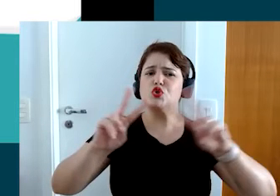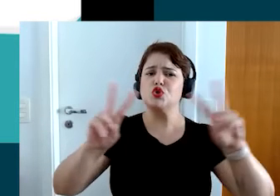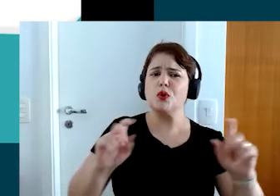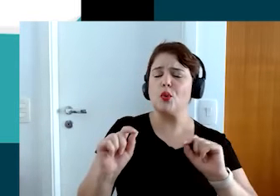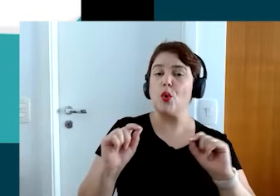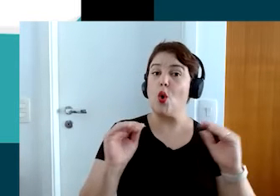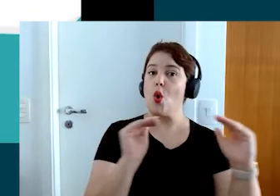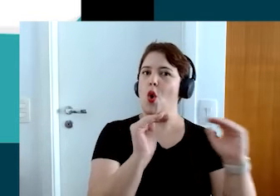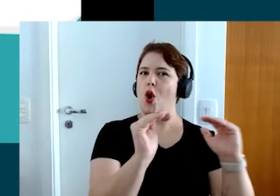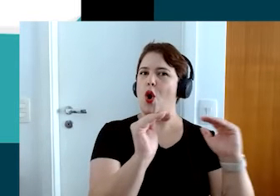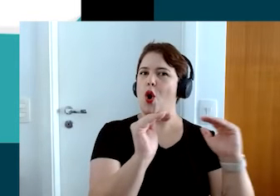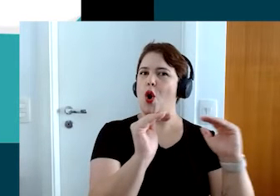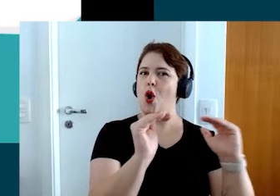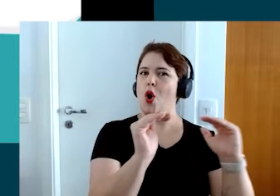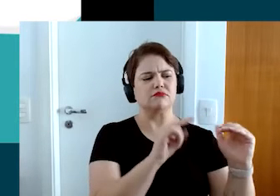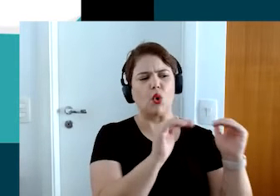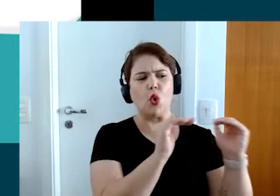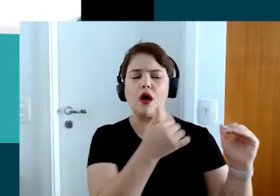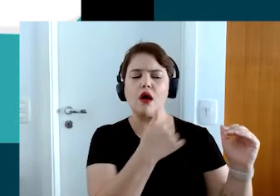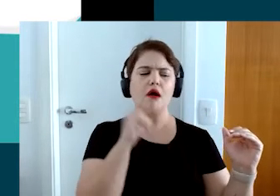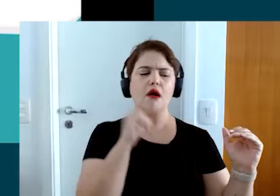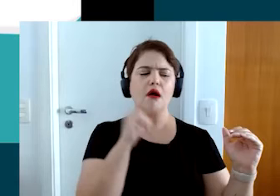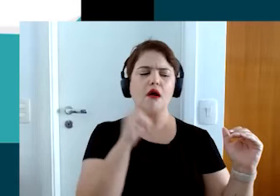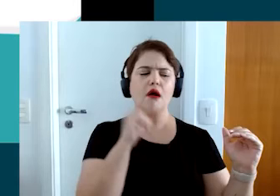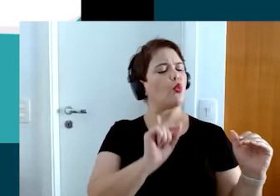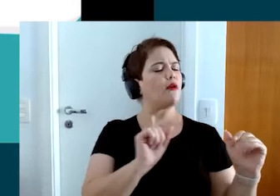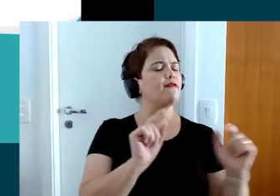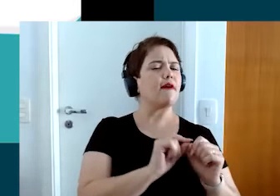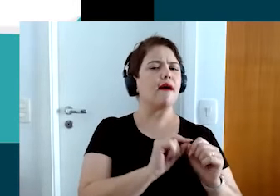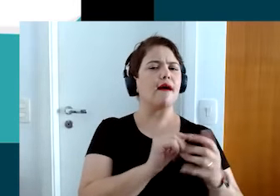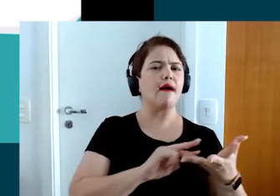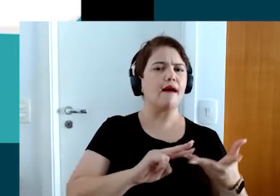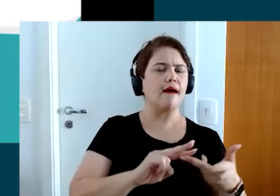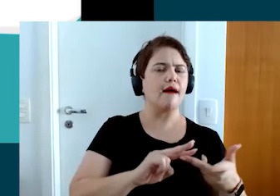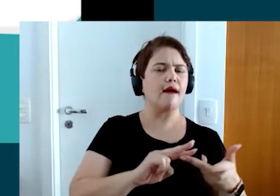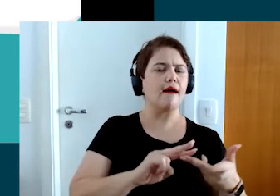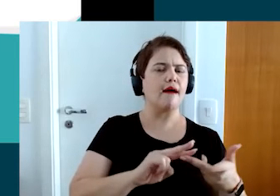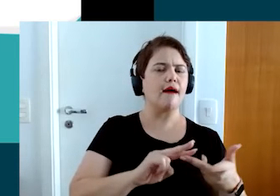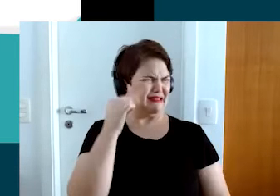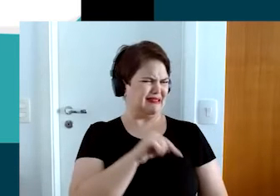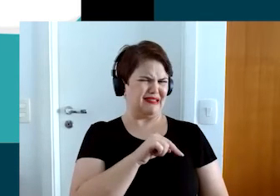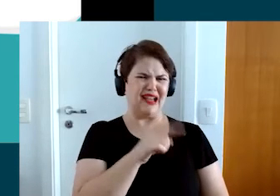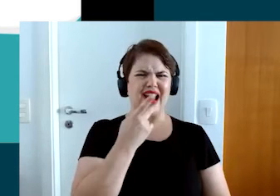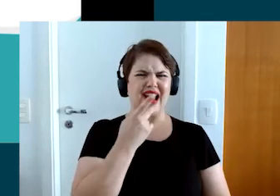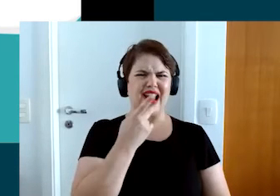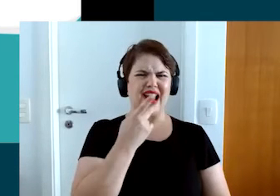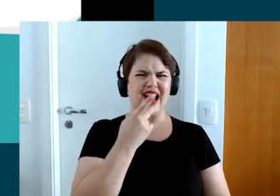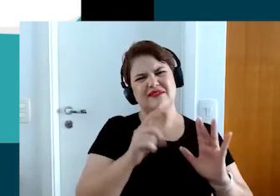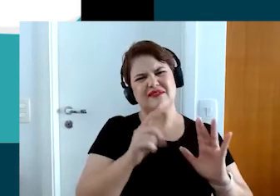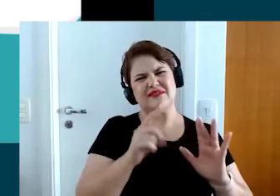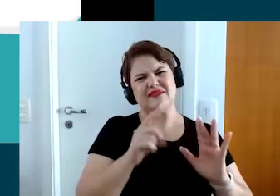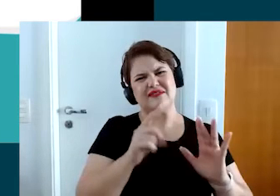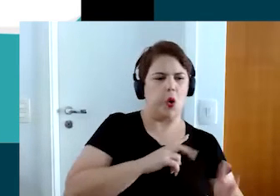gente acompanhar de perto ali os nossos concorrentes. Mas, ao contrário do que muitos pensam, né, isso não implica ali em copiar os